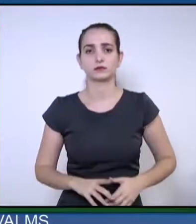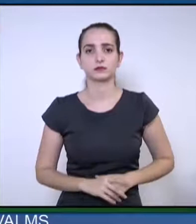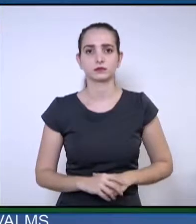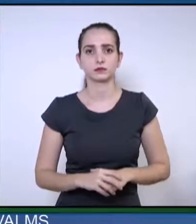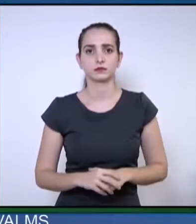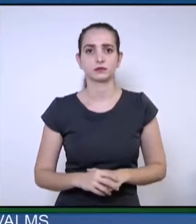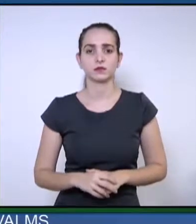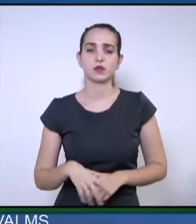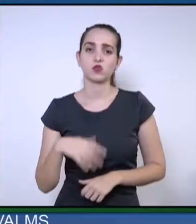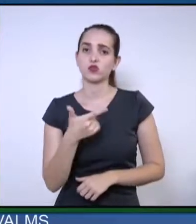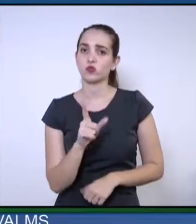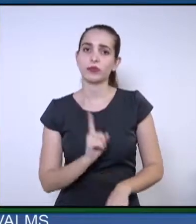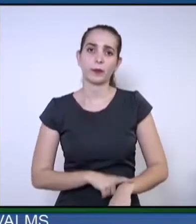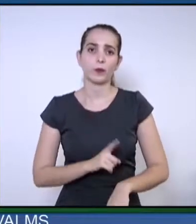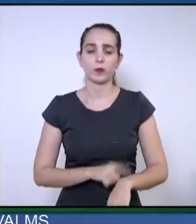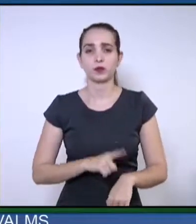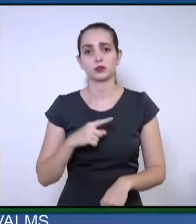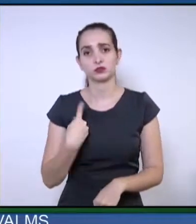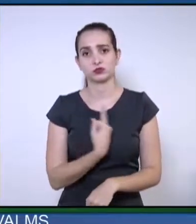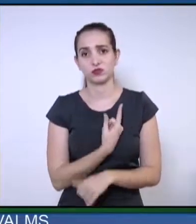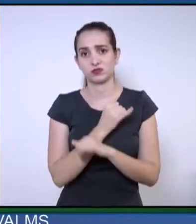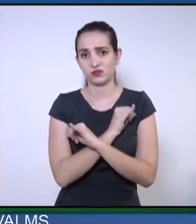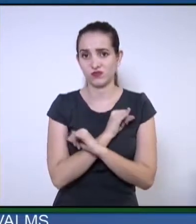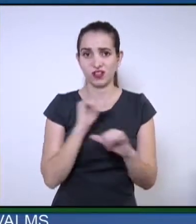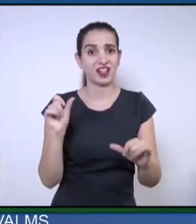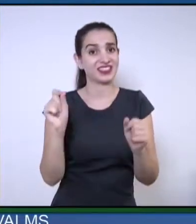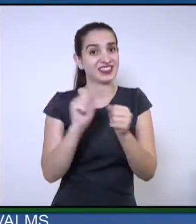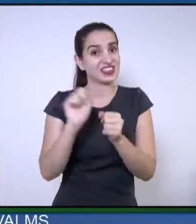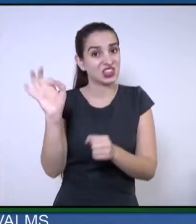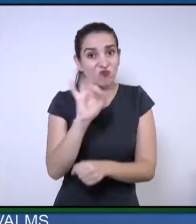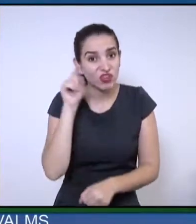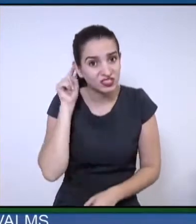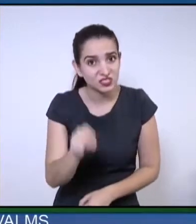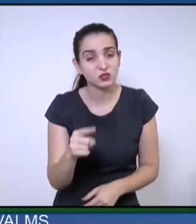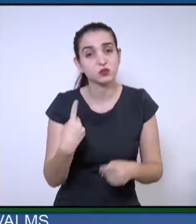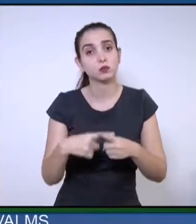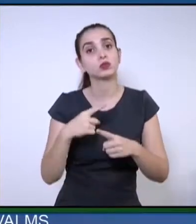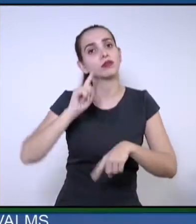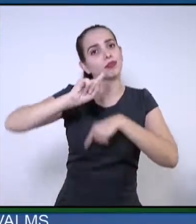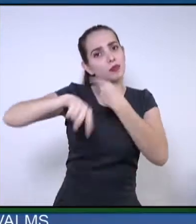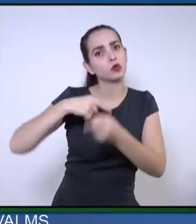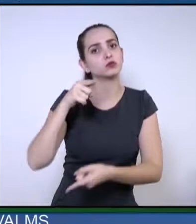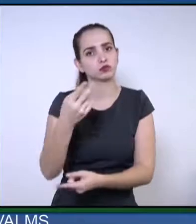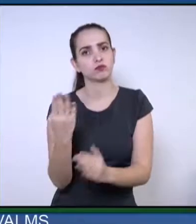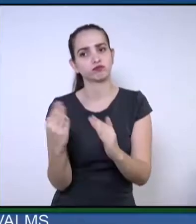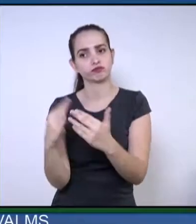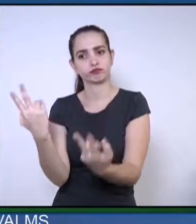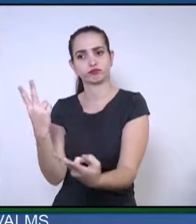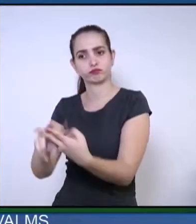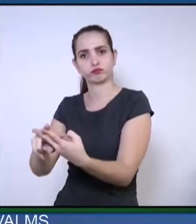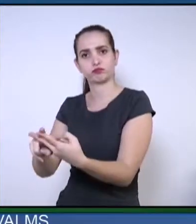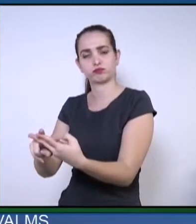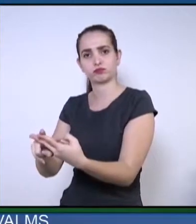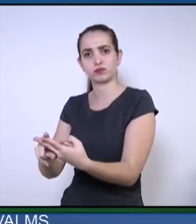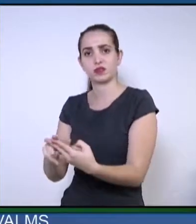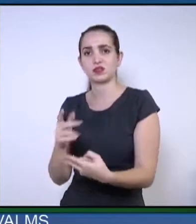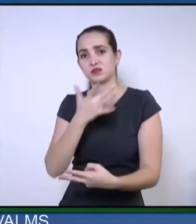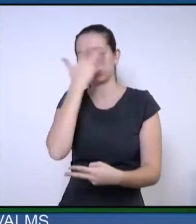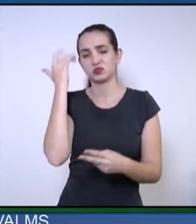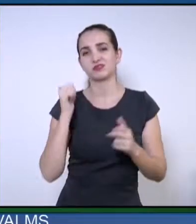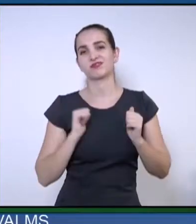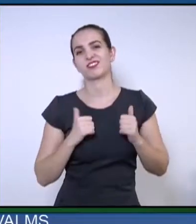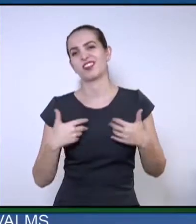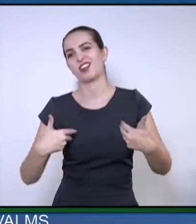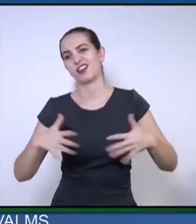tem um momento da gente falar, não faz isso porque você vai para a cadeia. Ninguém mais